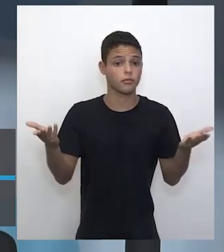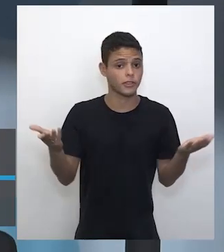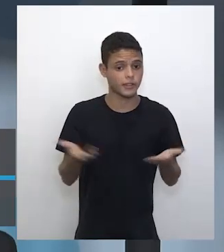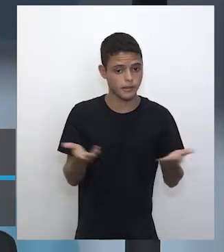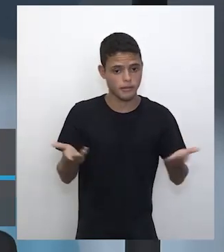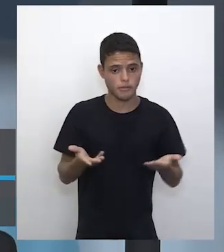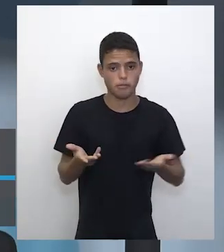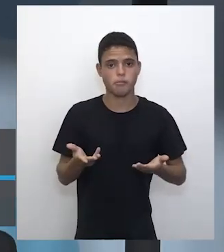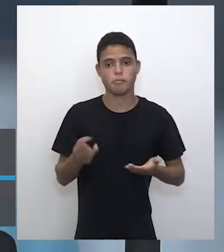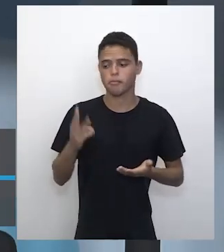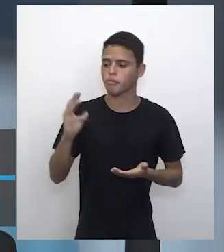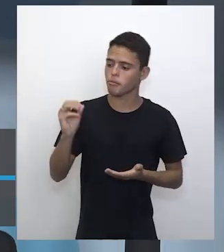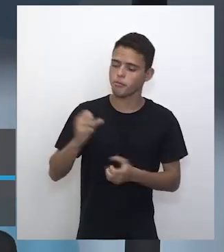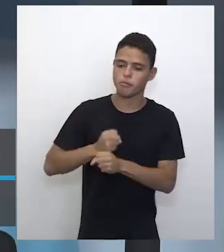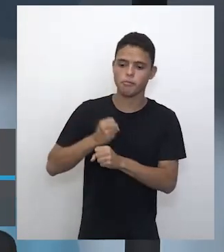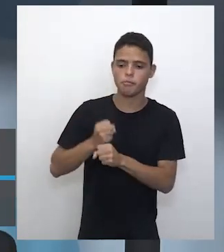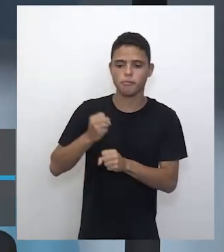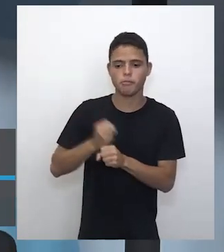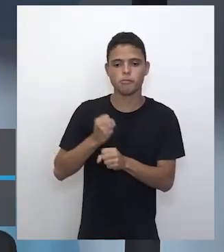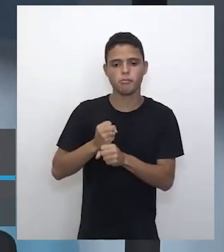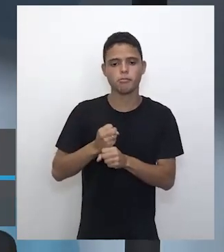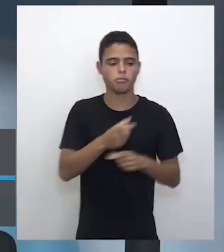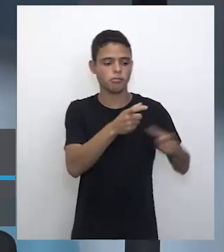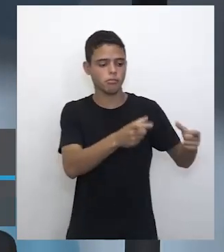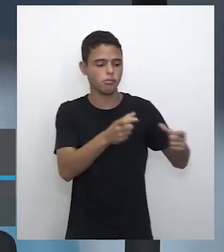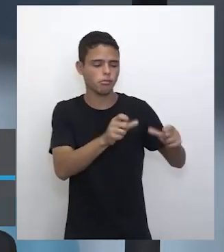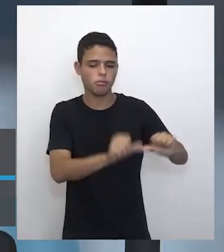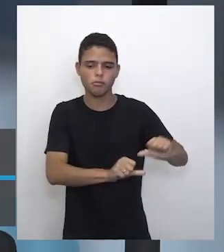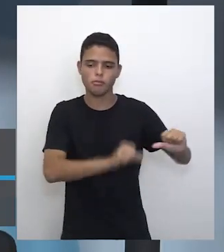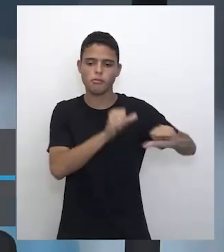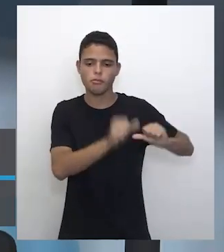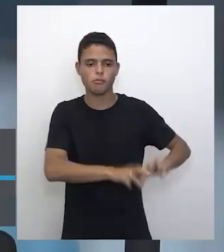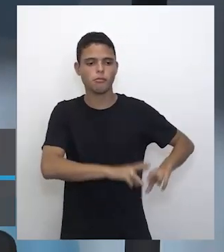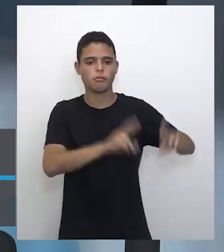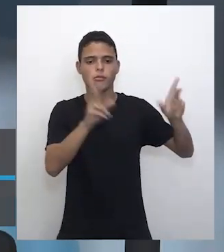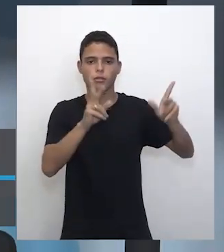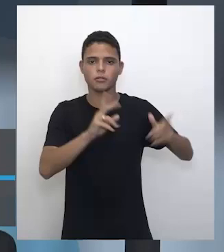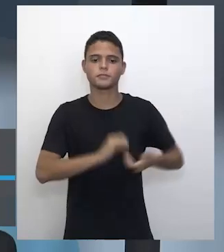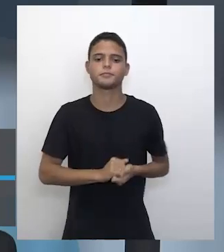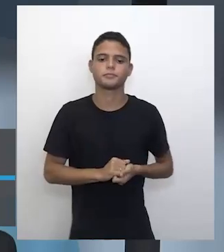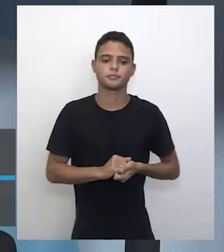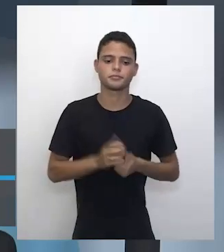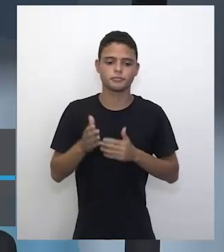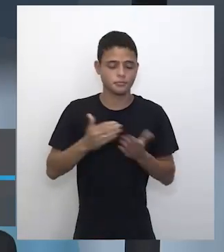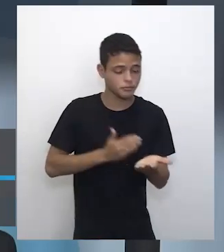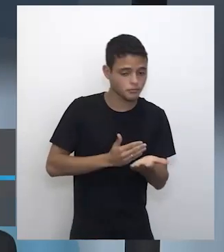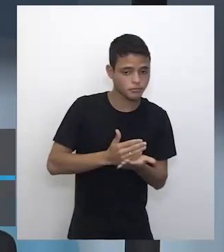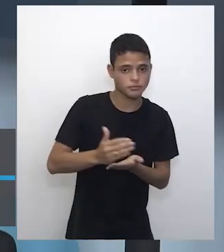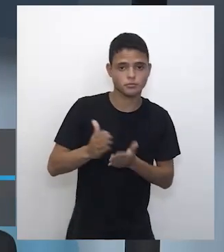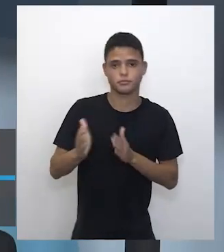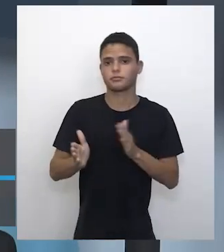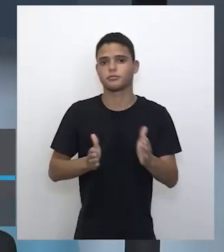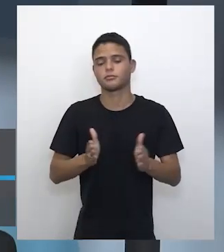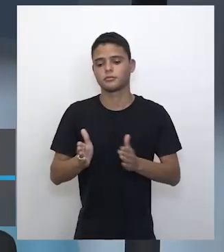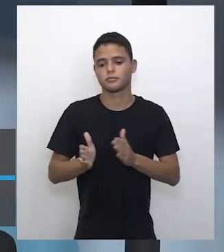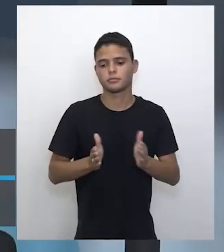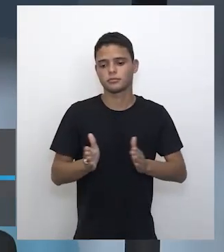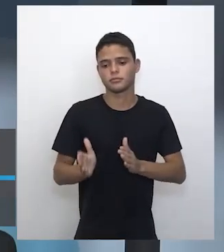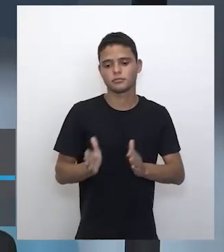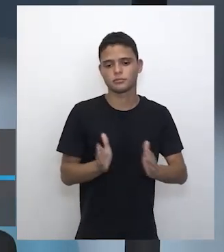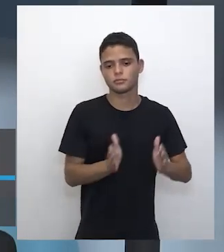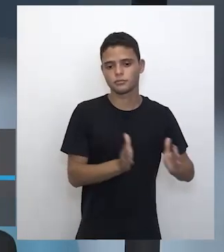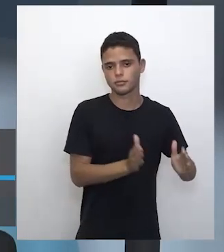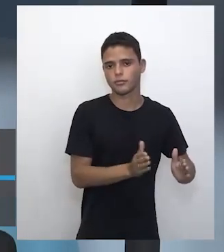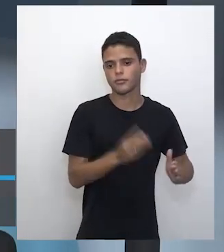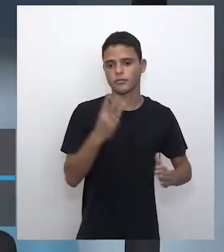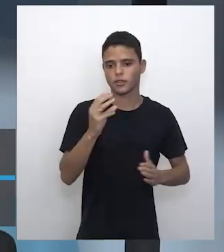agora, 30 anos depois, o cenário muda, então começa a se organizar. Então ele mostra como iniciou e 30 anos depois,